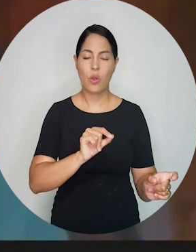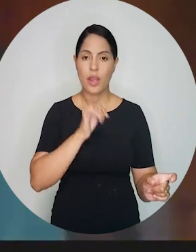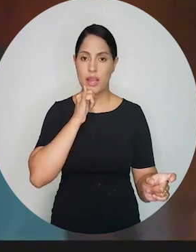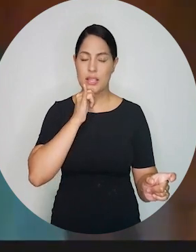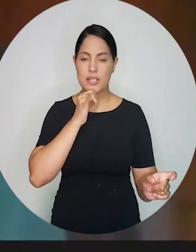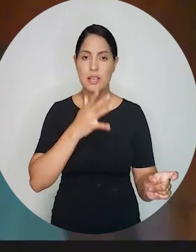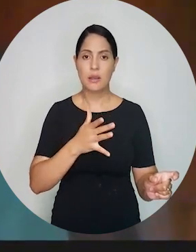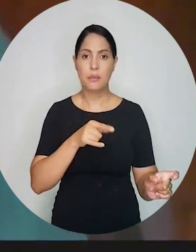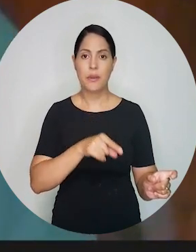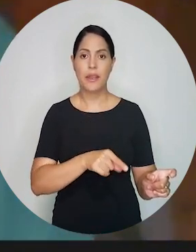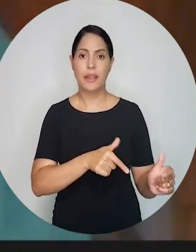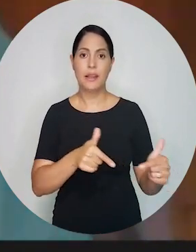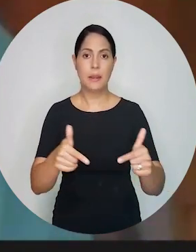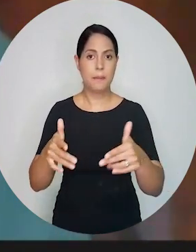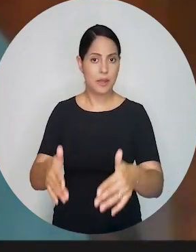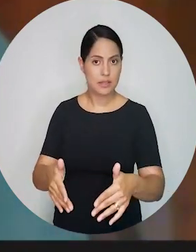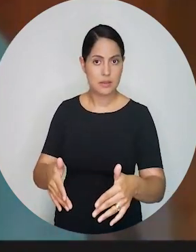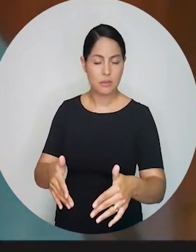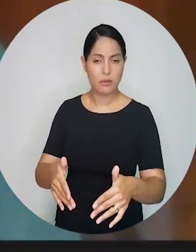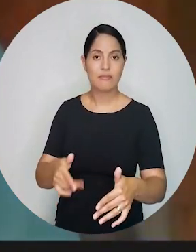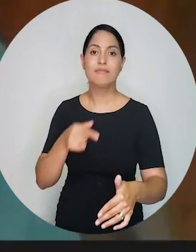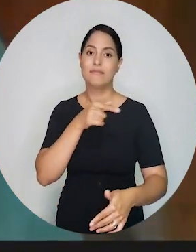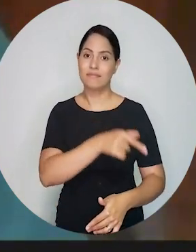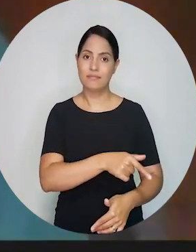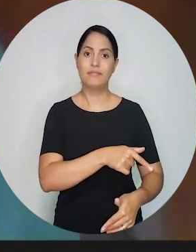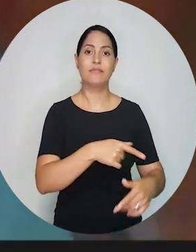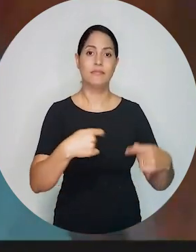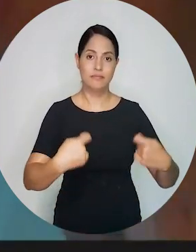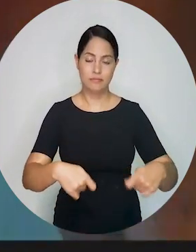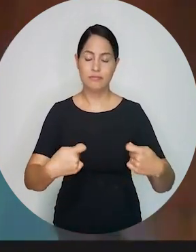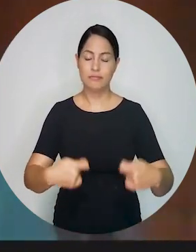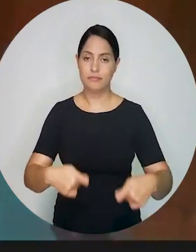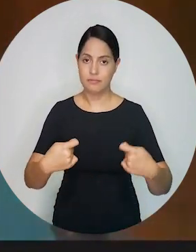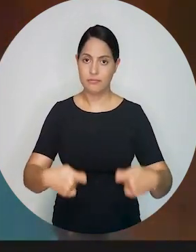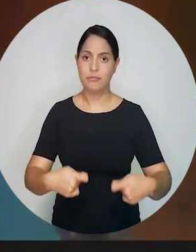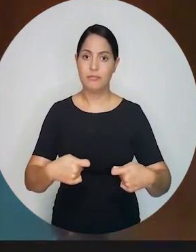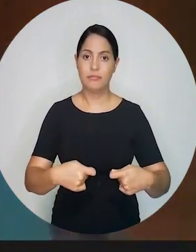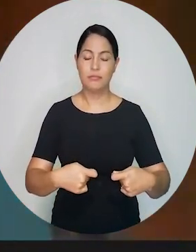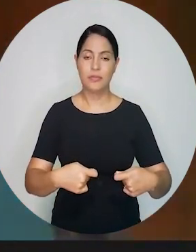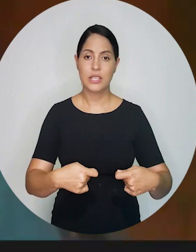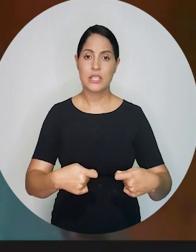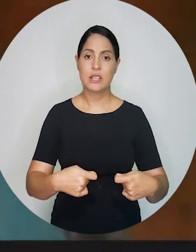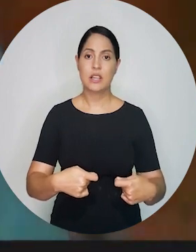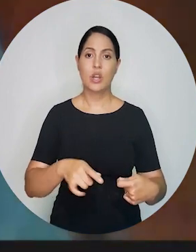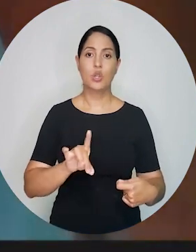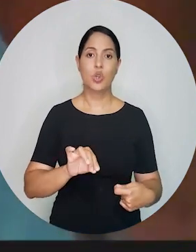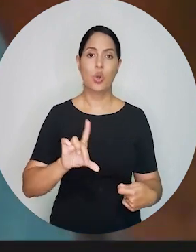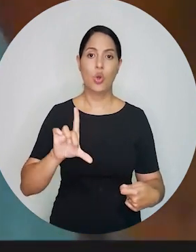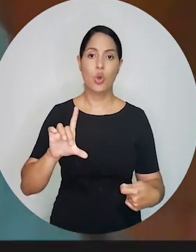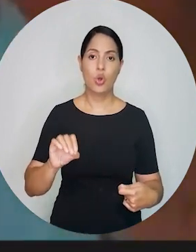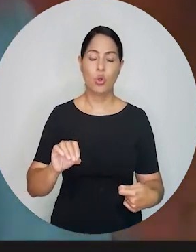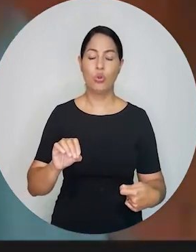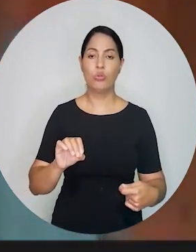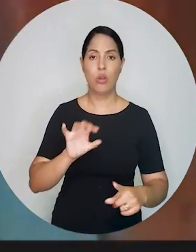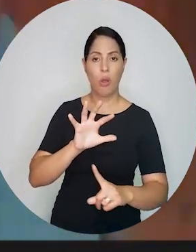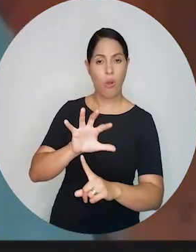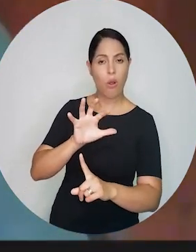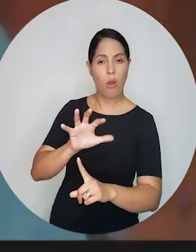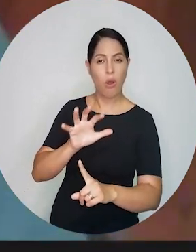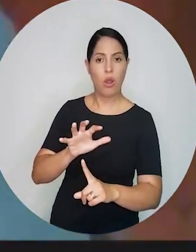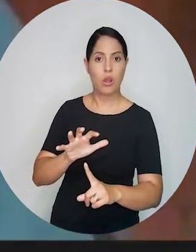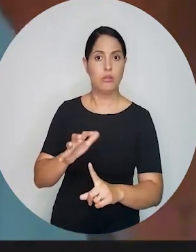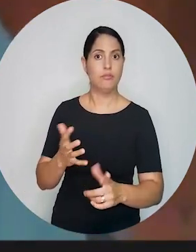ser participar de alguma forma de um ato considerado ímprobo, ele tem que